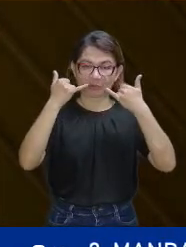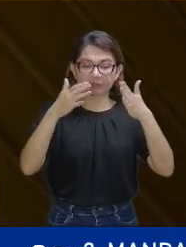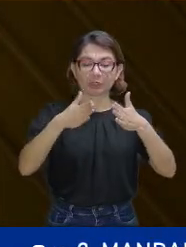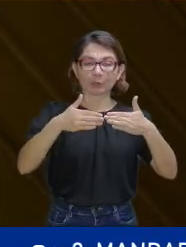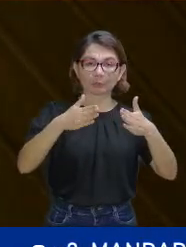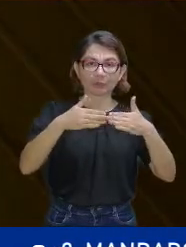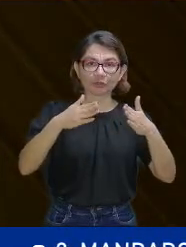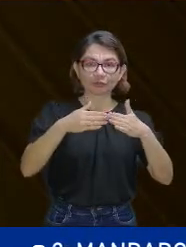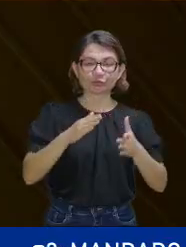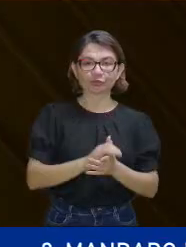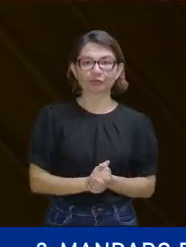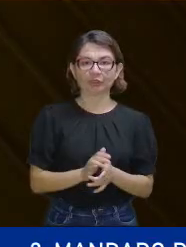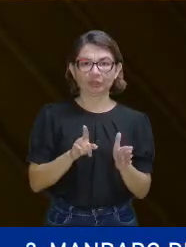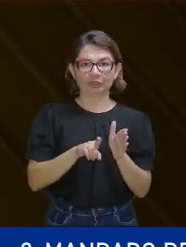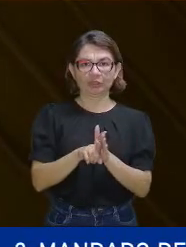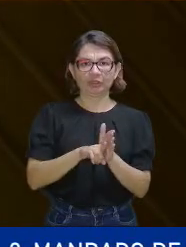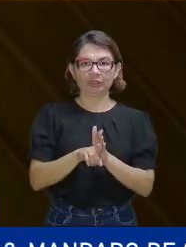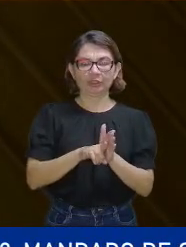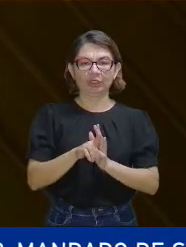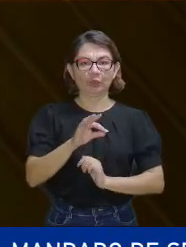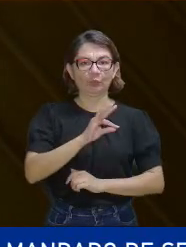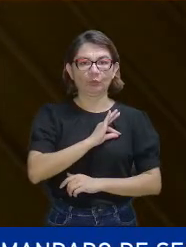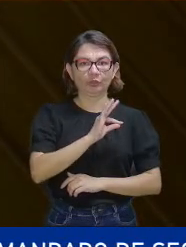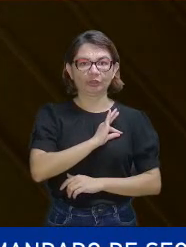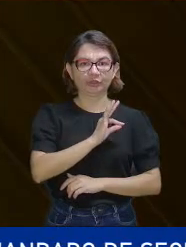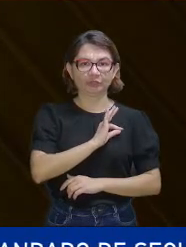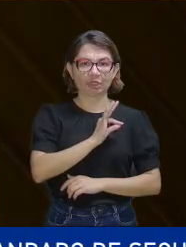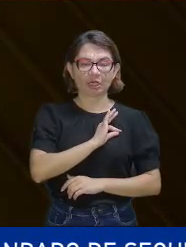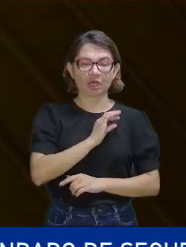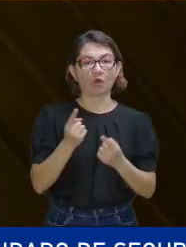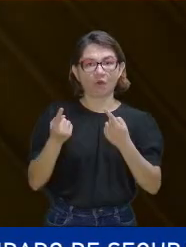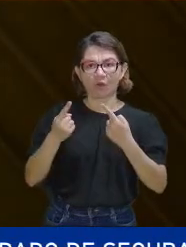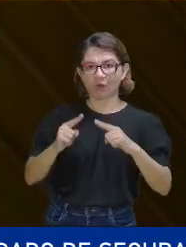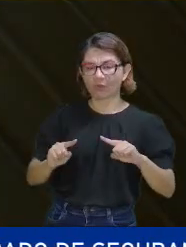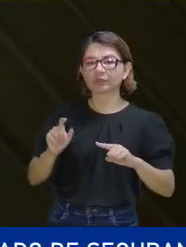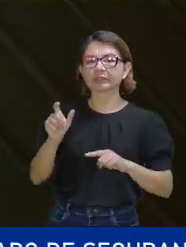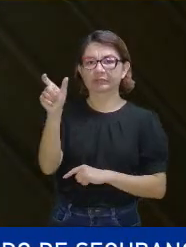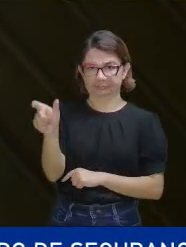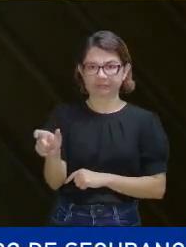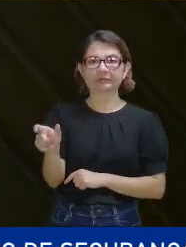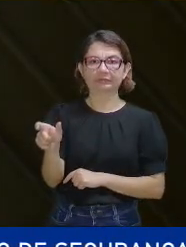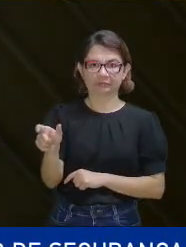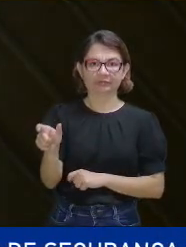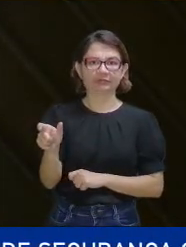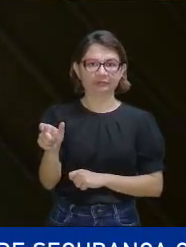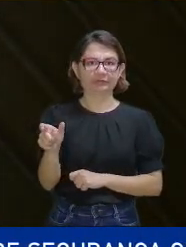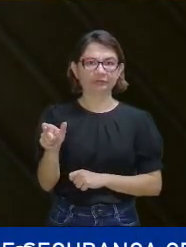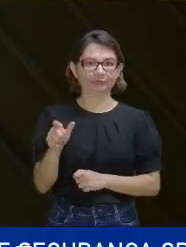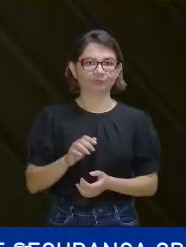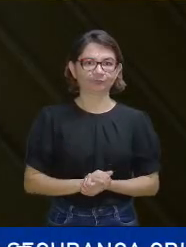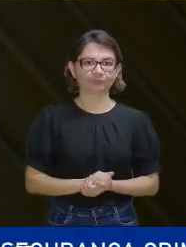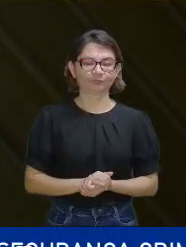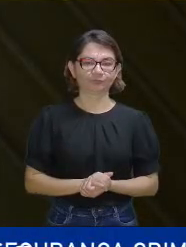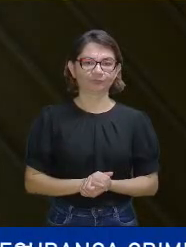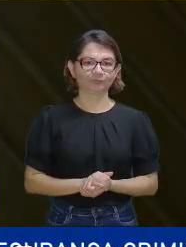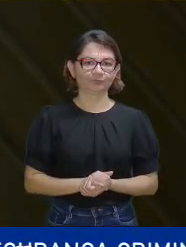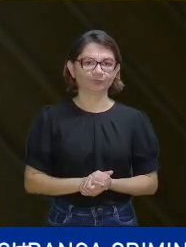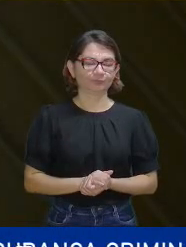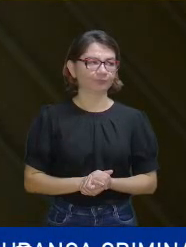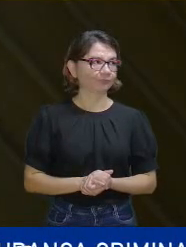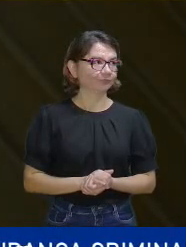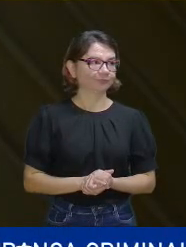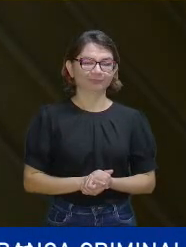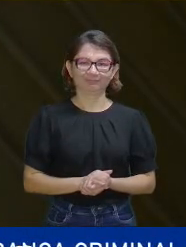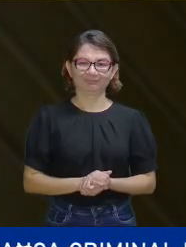respeito do inquérito policial que tramita em desfavor do impetrante. O impetrante,